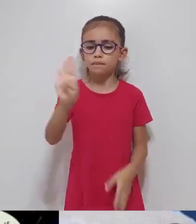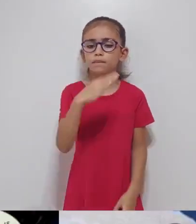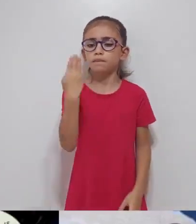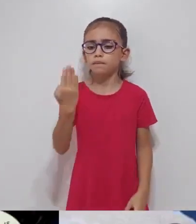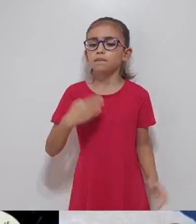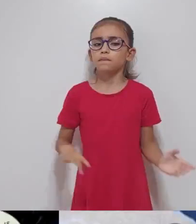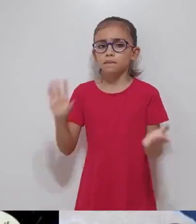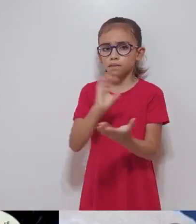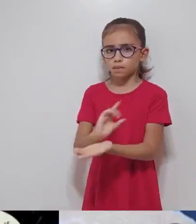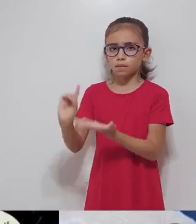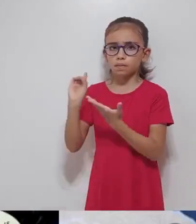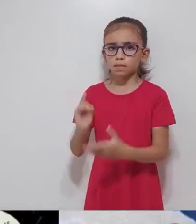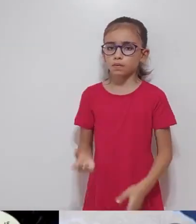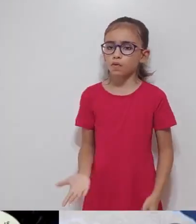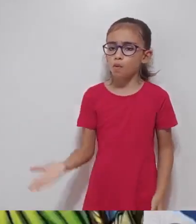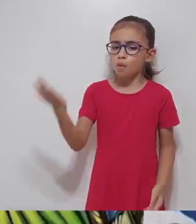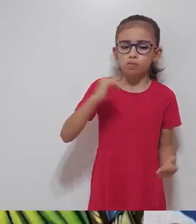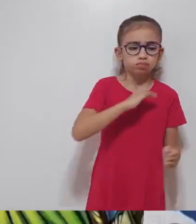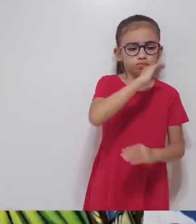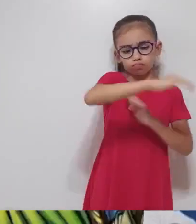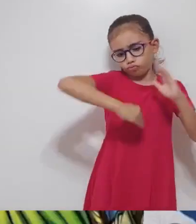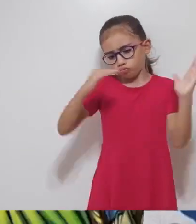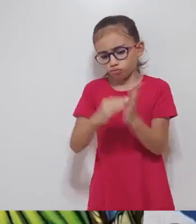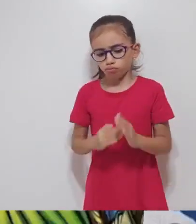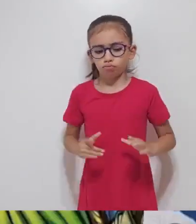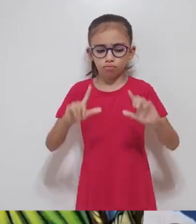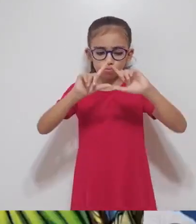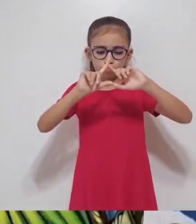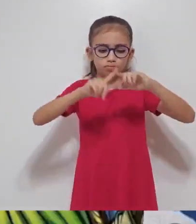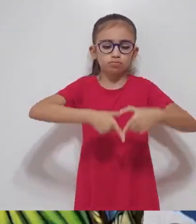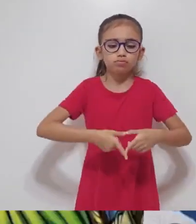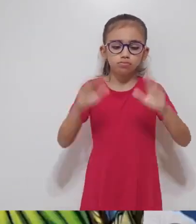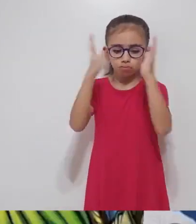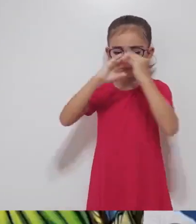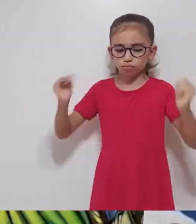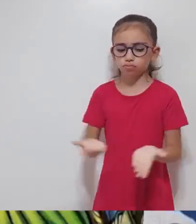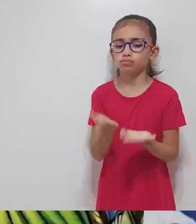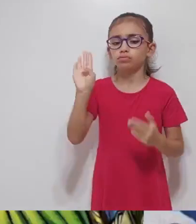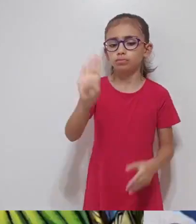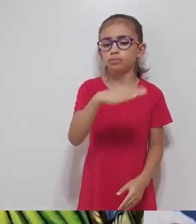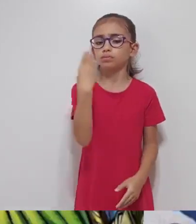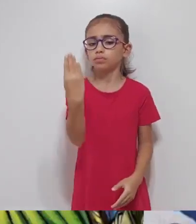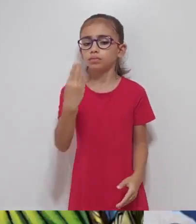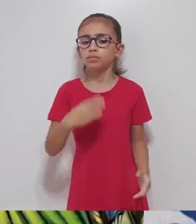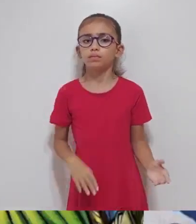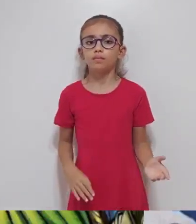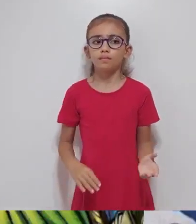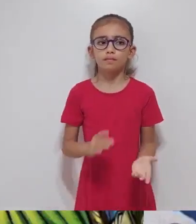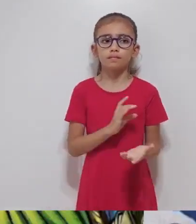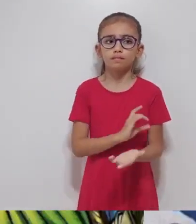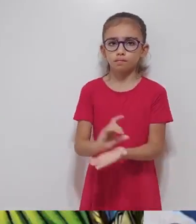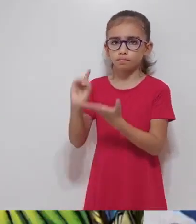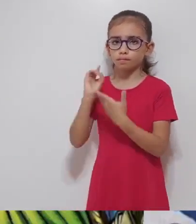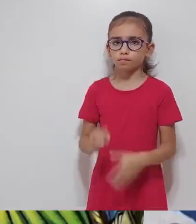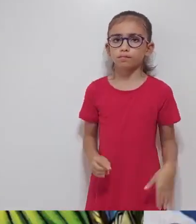ela levou todo Israel a adorar a falsos deuses, inclusive ao rei